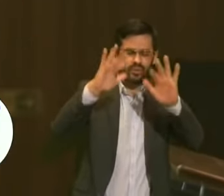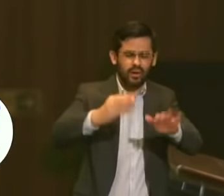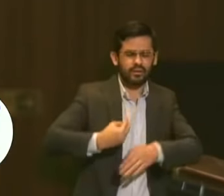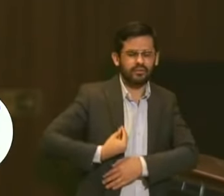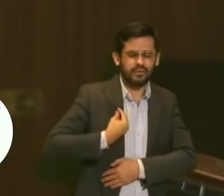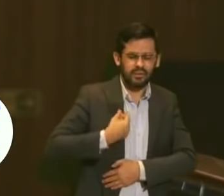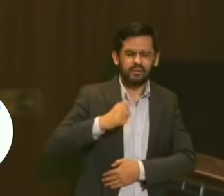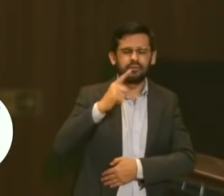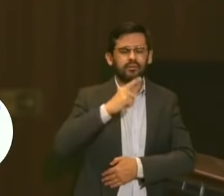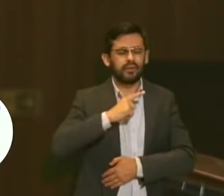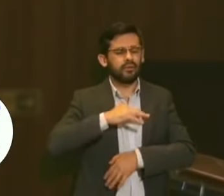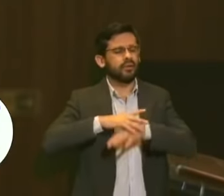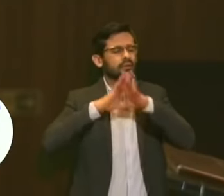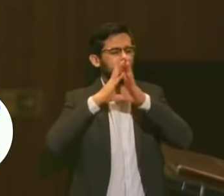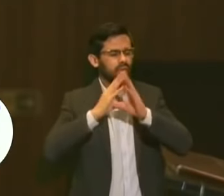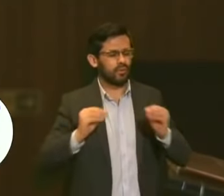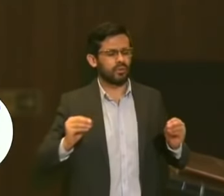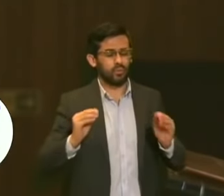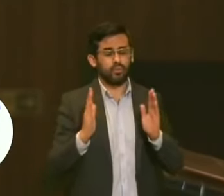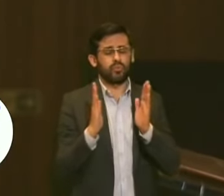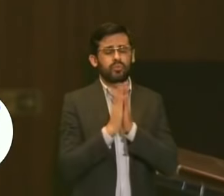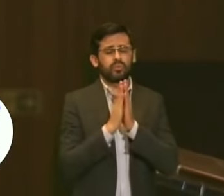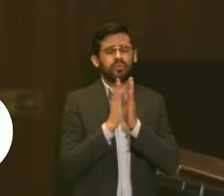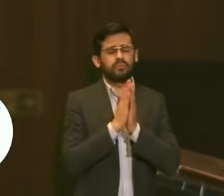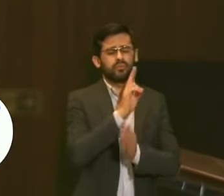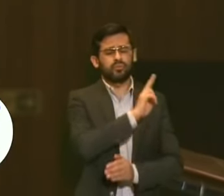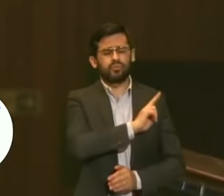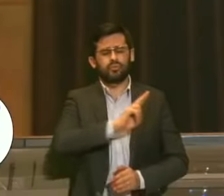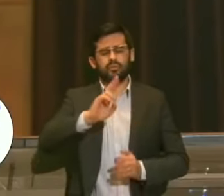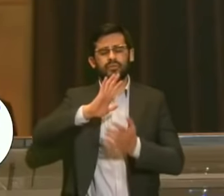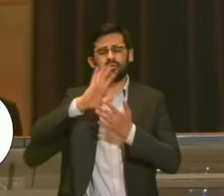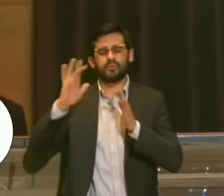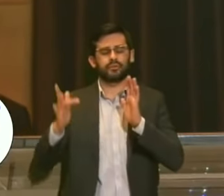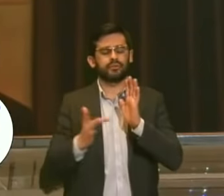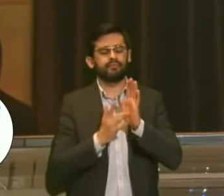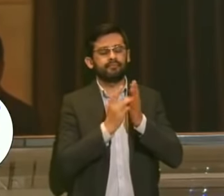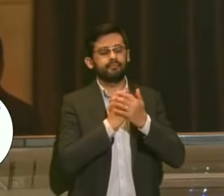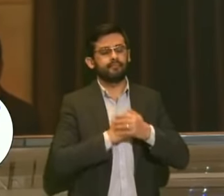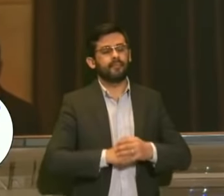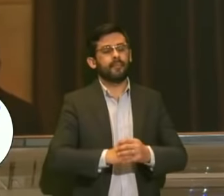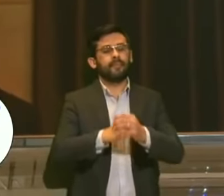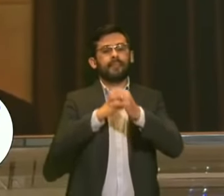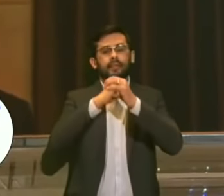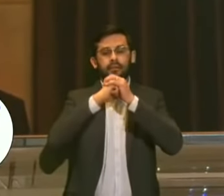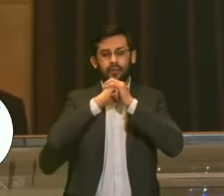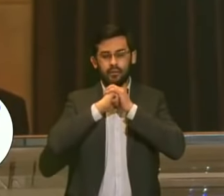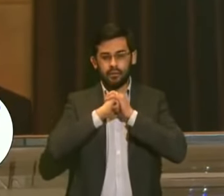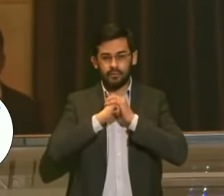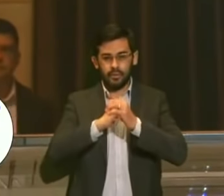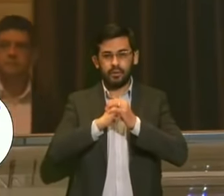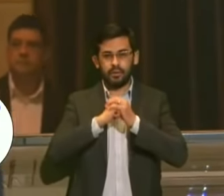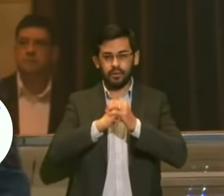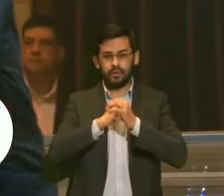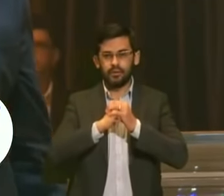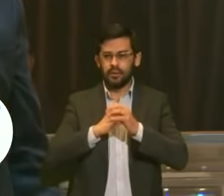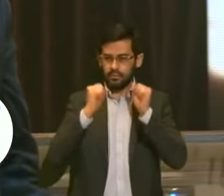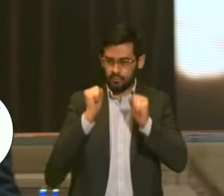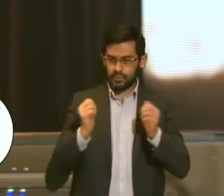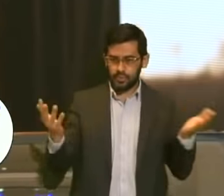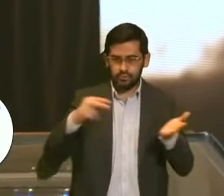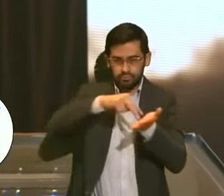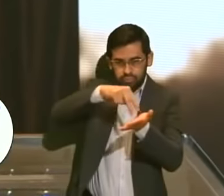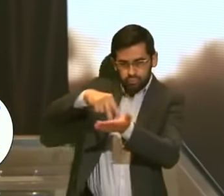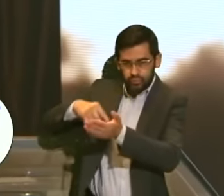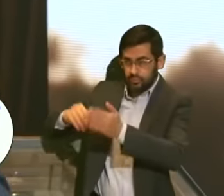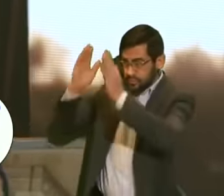haja cura. É aquilo que oramos no nome de Jesus. Amém e amém. Pode todo mundo ficar de pé agora